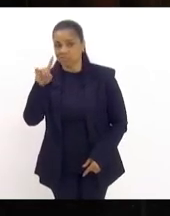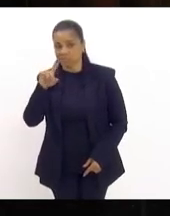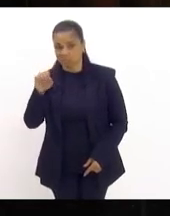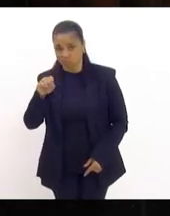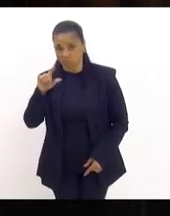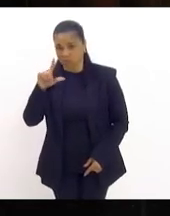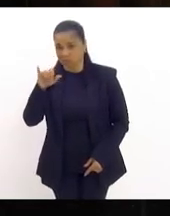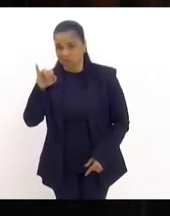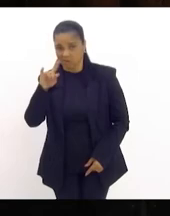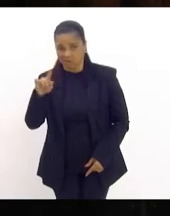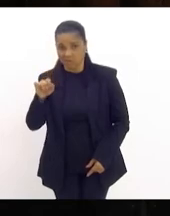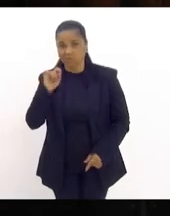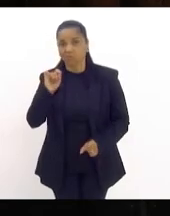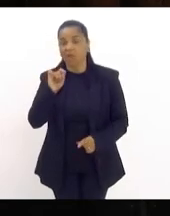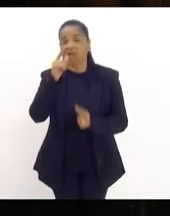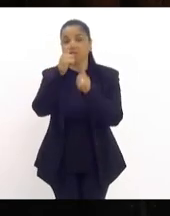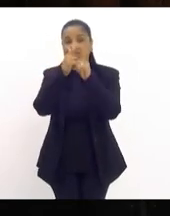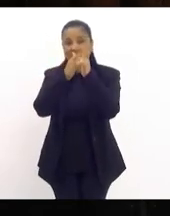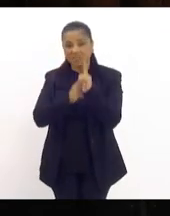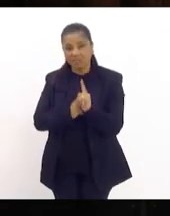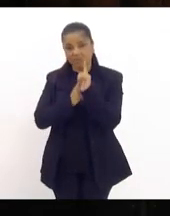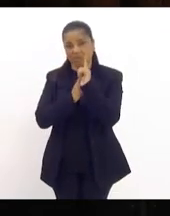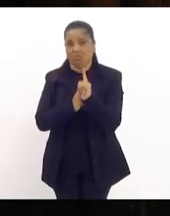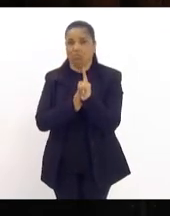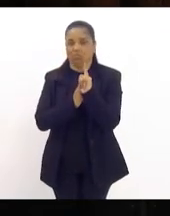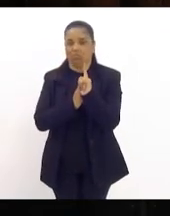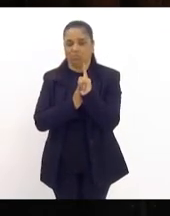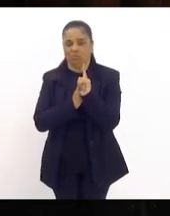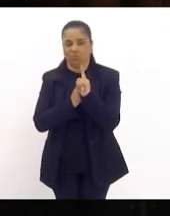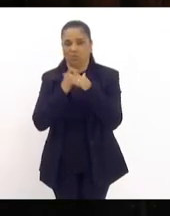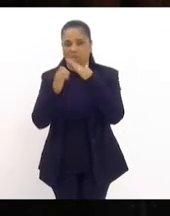devedora quanto mais.